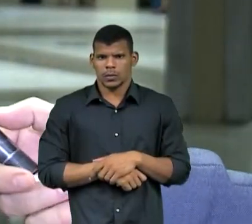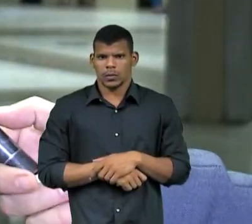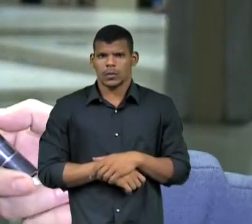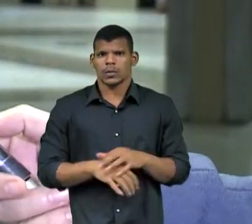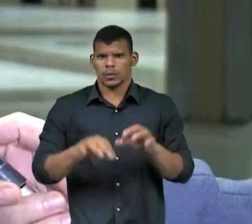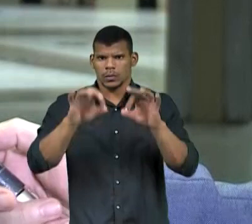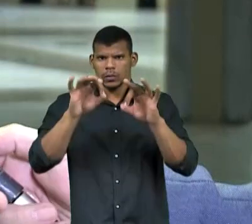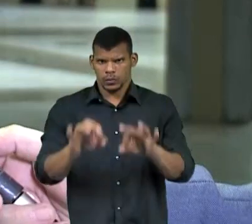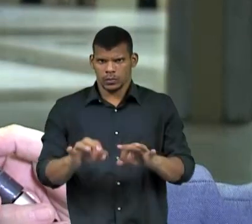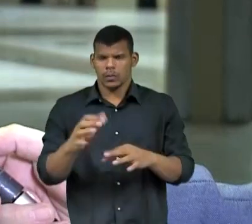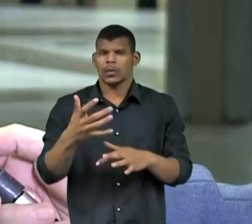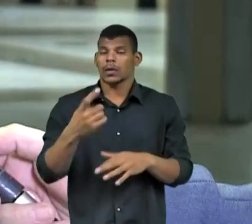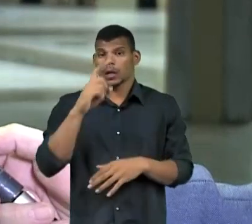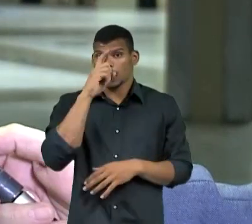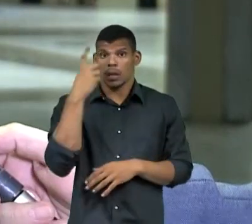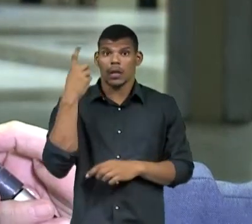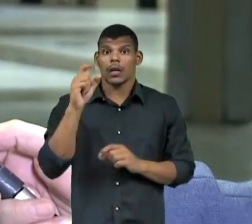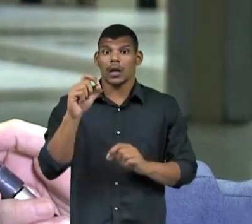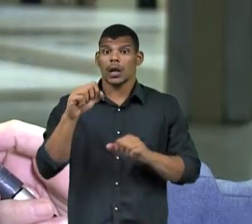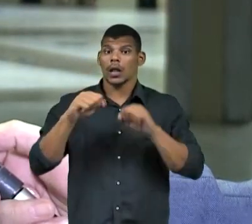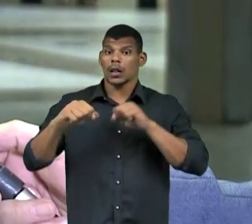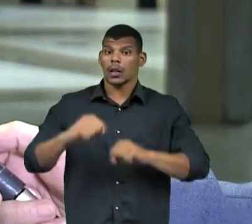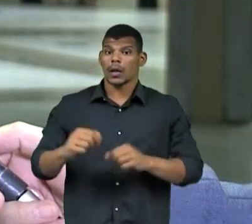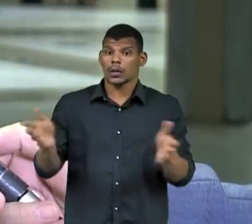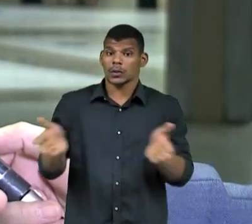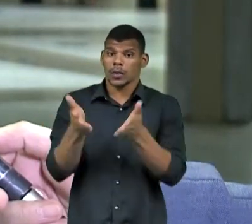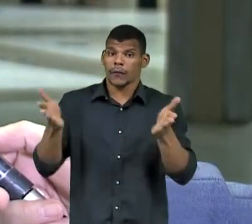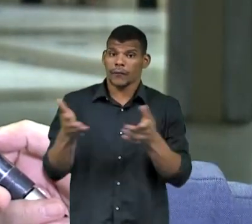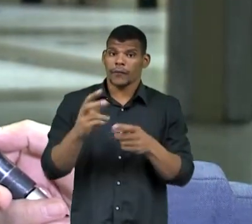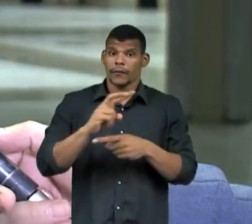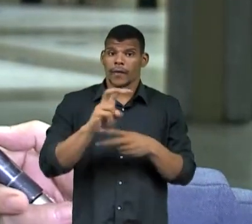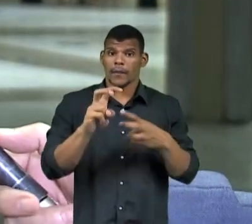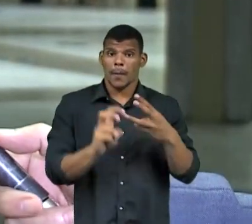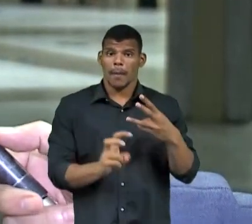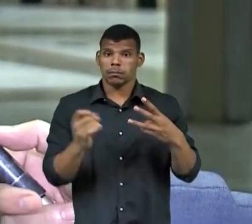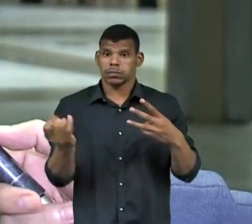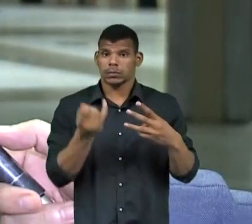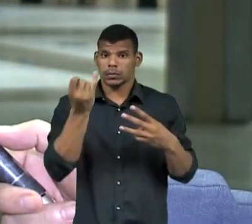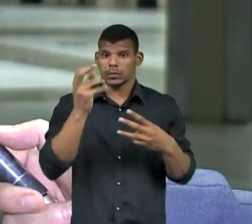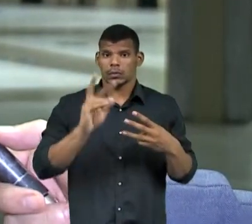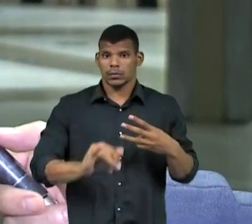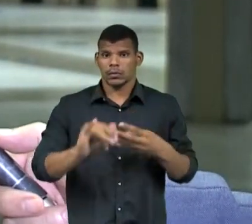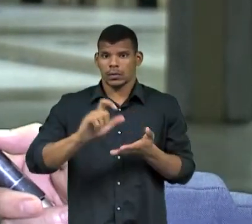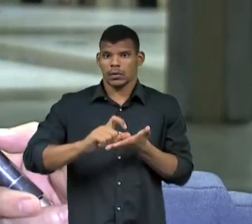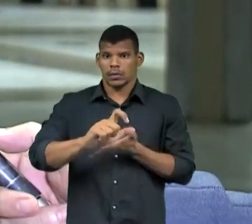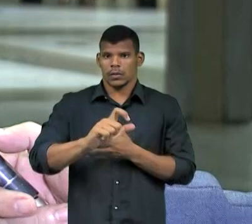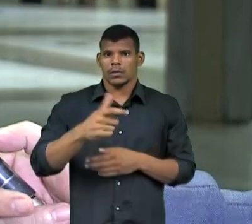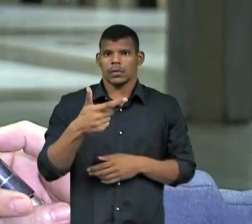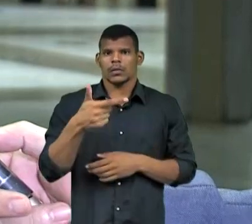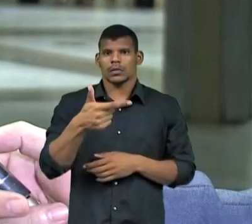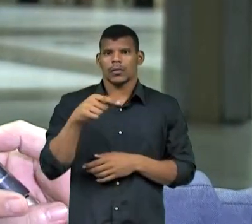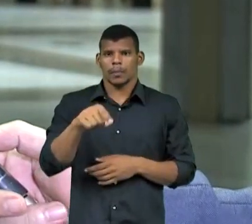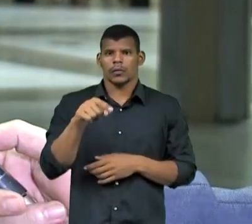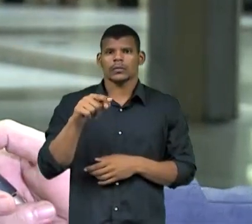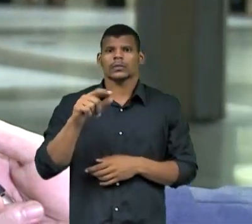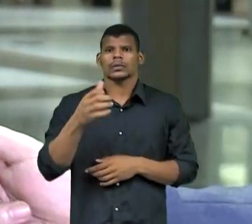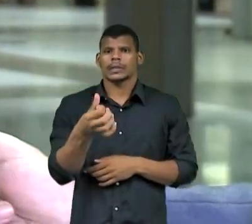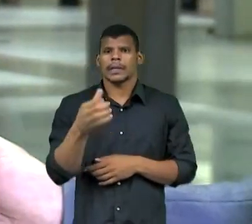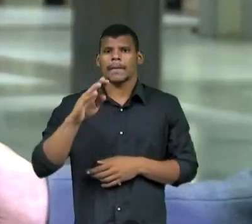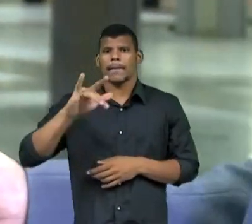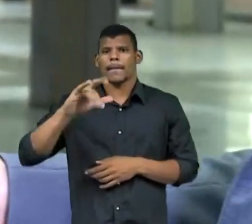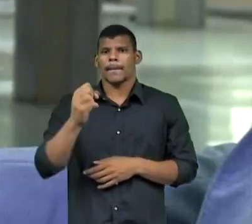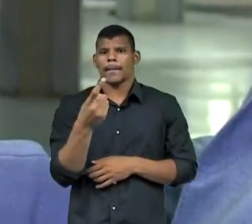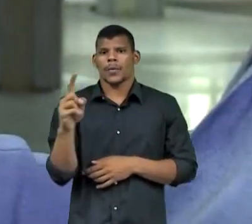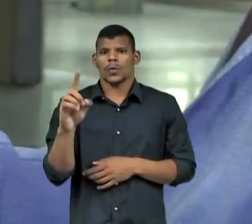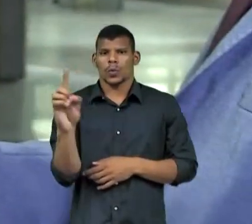possa debater, fomentar em cima desses temas que são tão importantes que vão trazer investimentos de mais de 2,6 bilhões de dólares